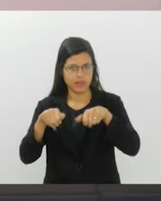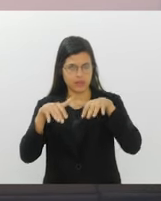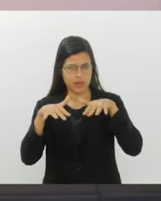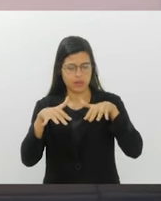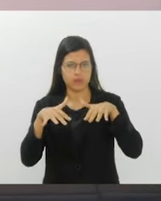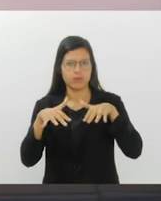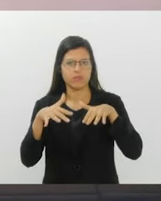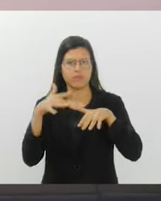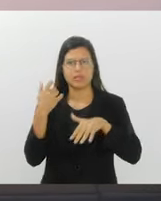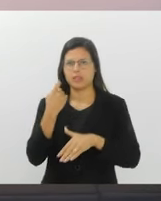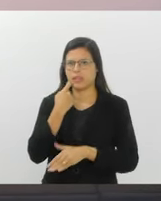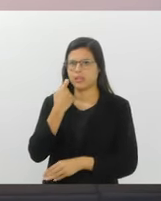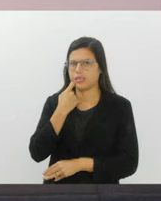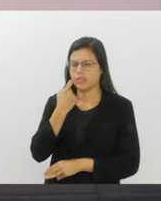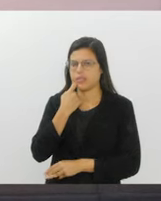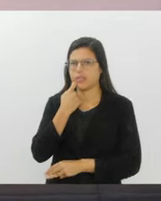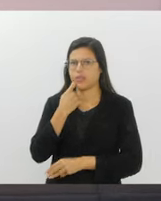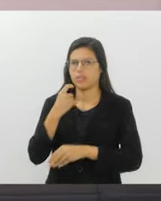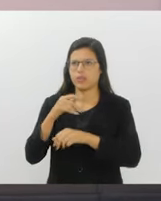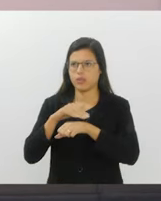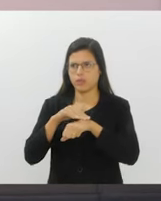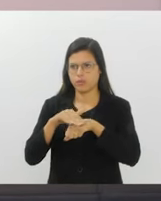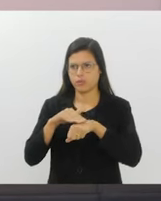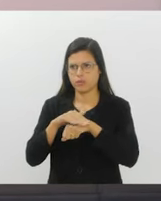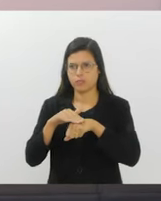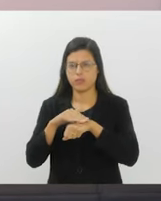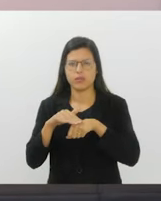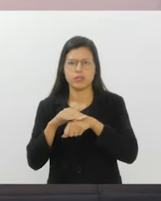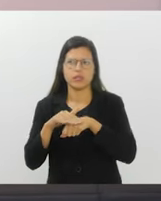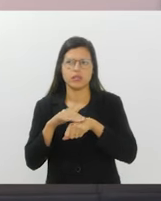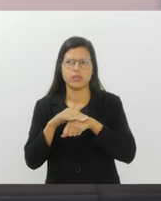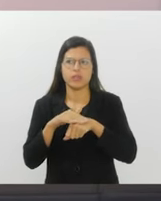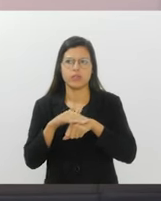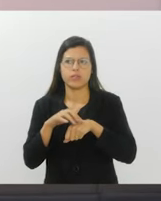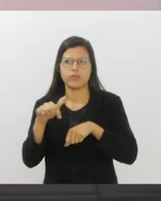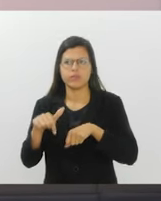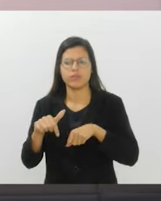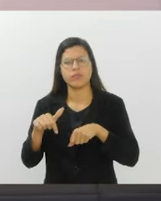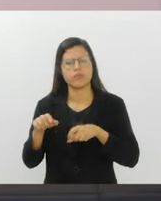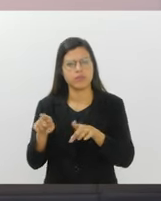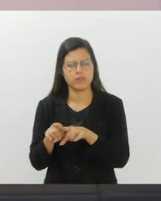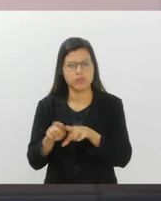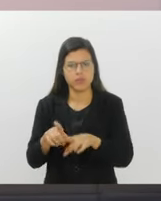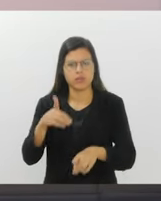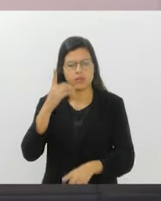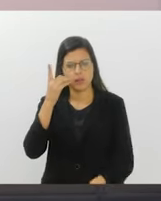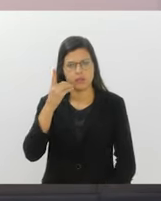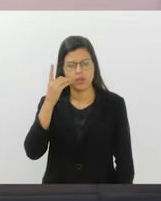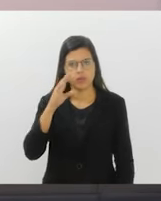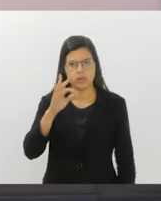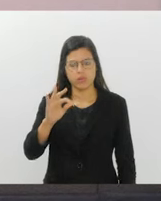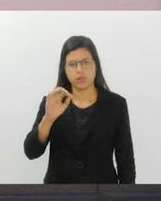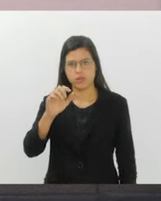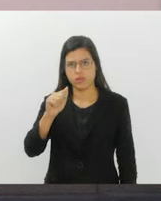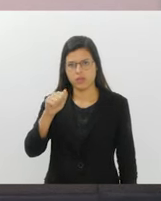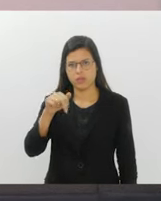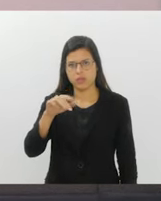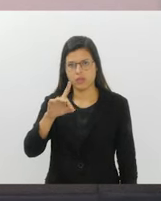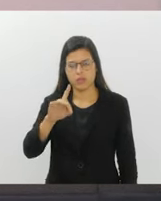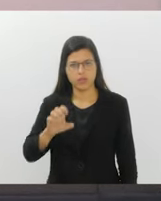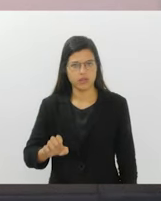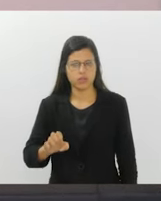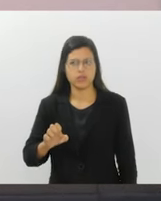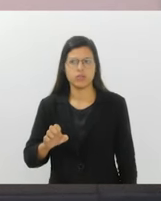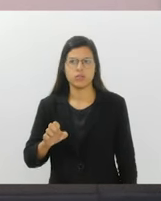na sexta-feira, entreguei em seu gabinete do deputado Tante, né, exatamente Vossa